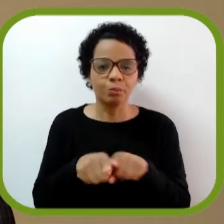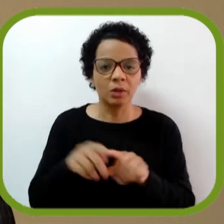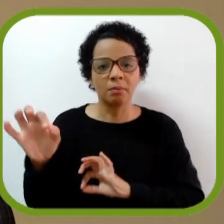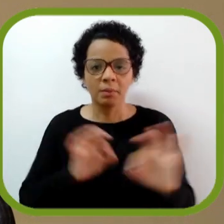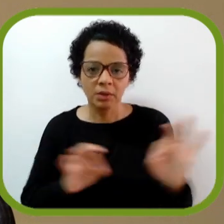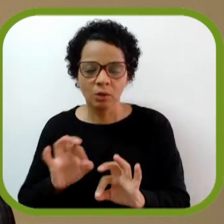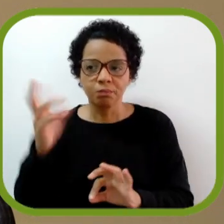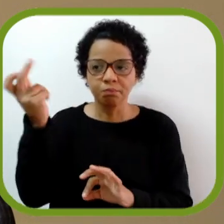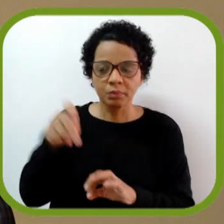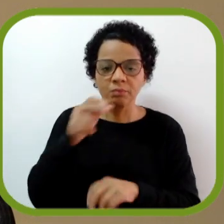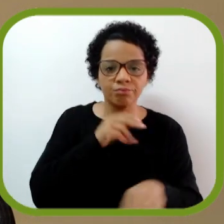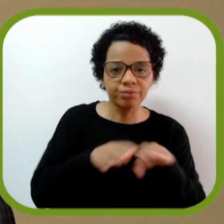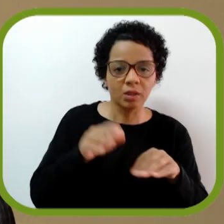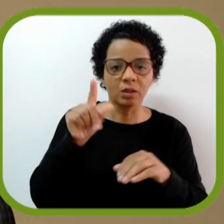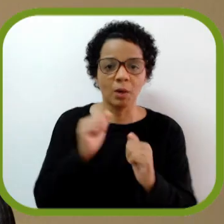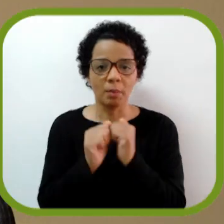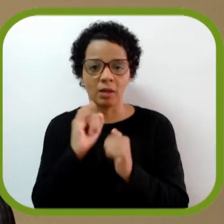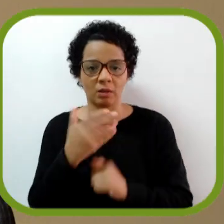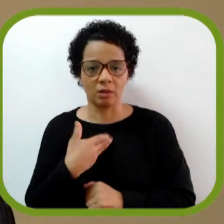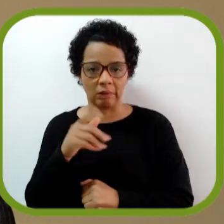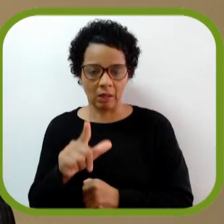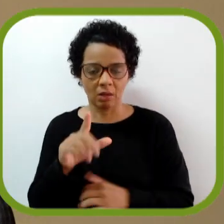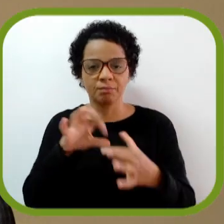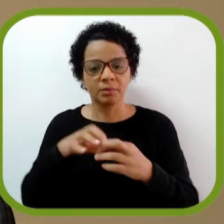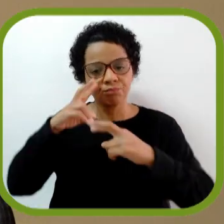sobre a política de preparação para eventos sísmicos, o papel